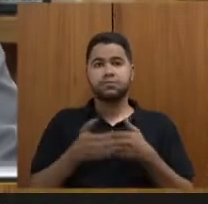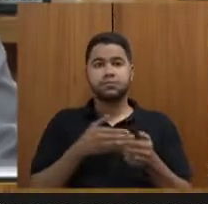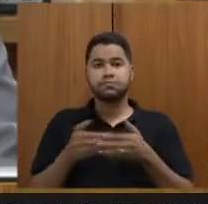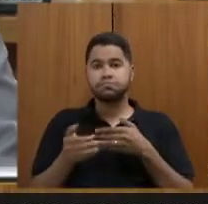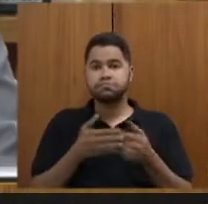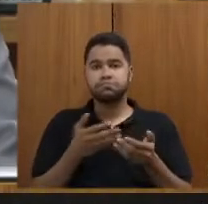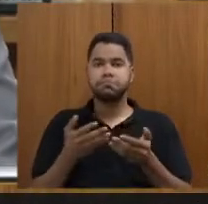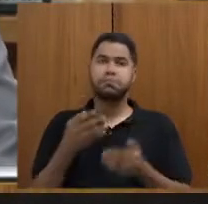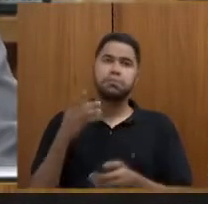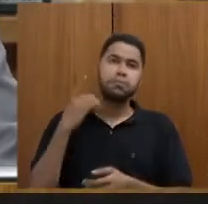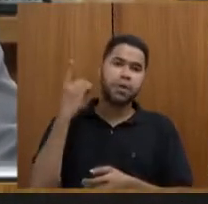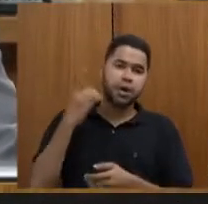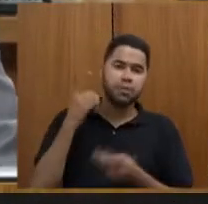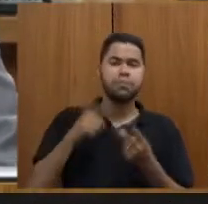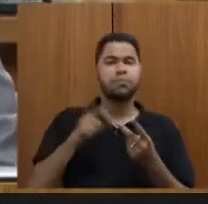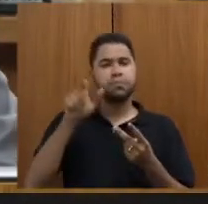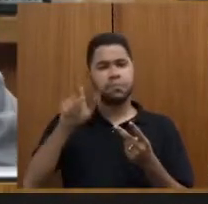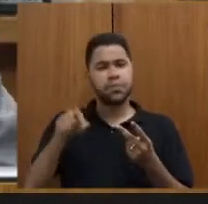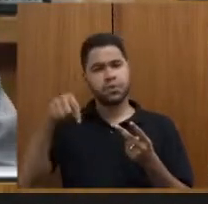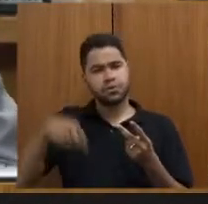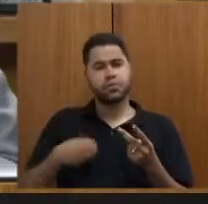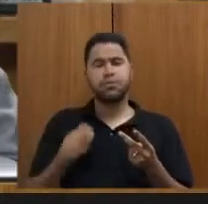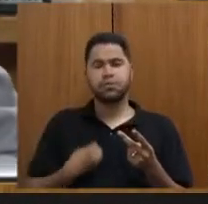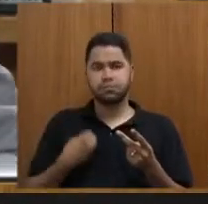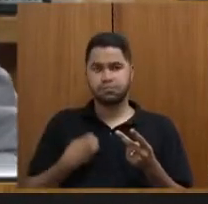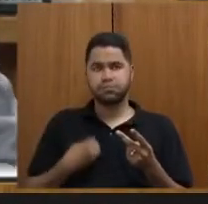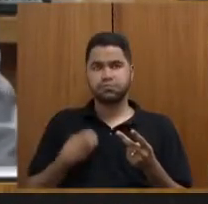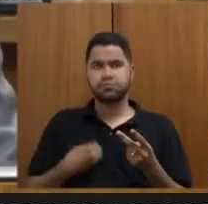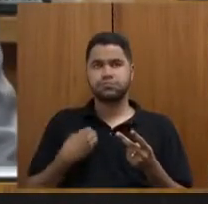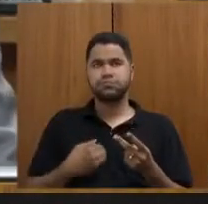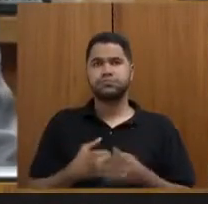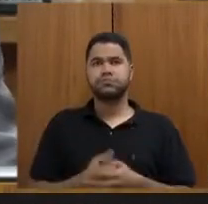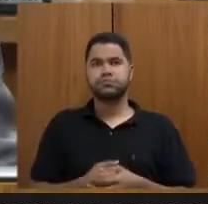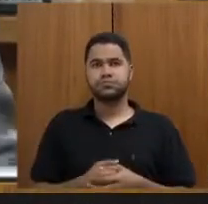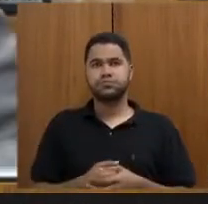com parlamentar, seja com qualquer pessoa que esteja aqui no nosso